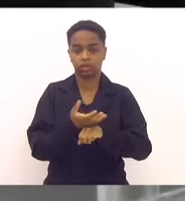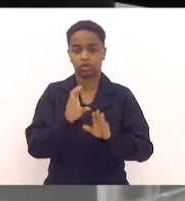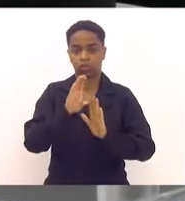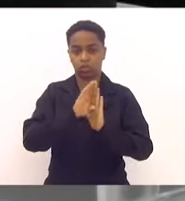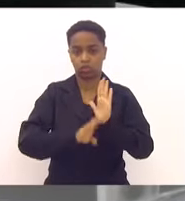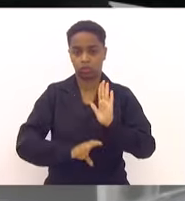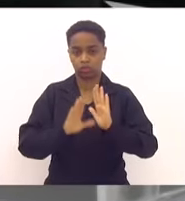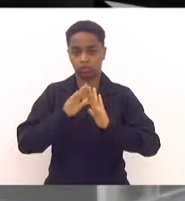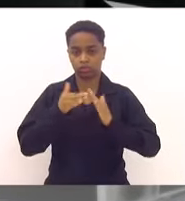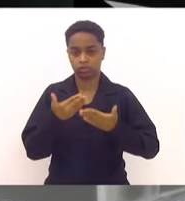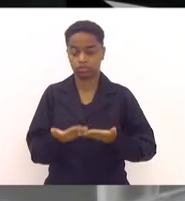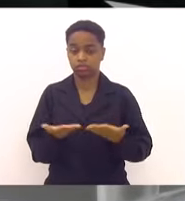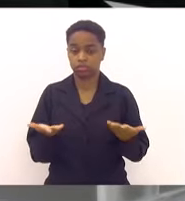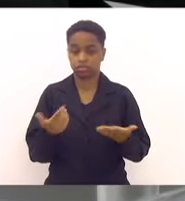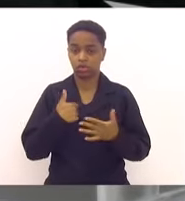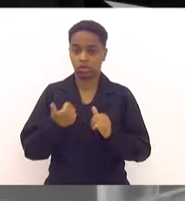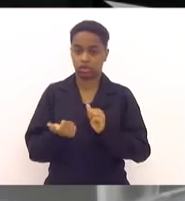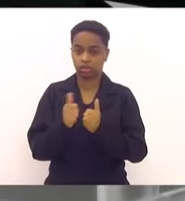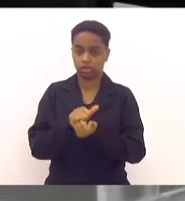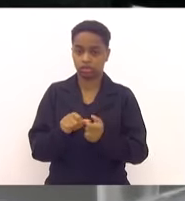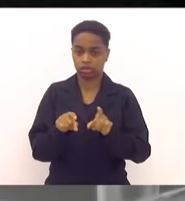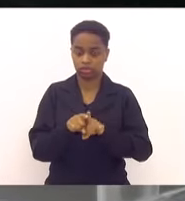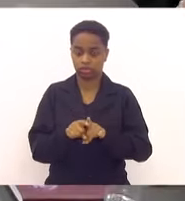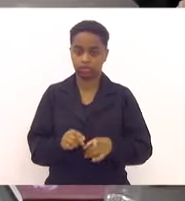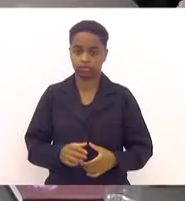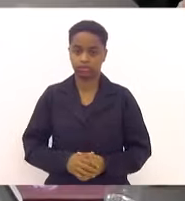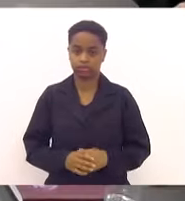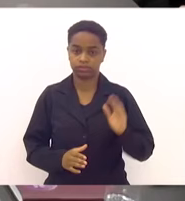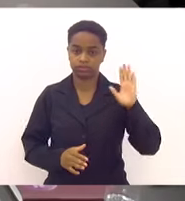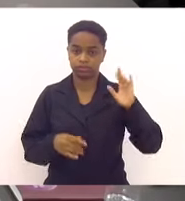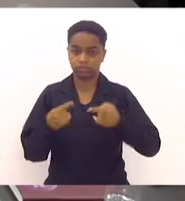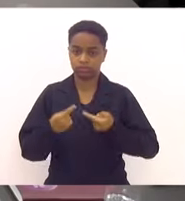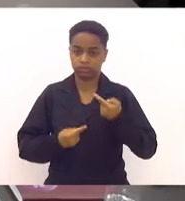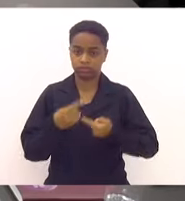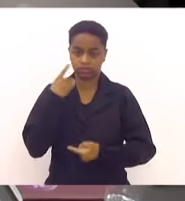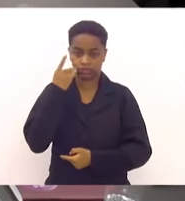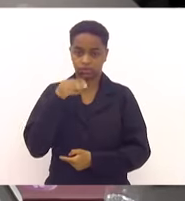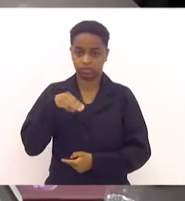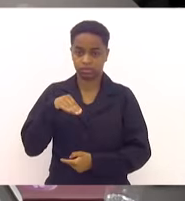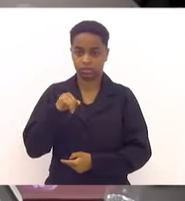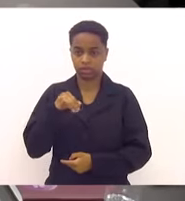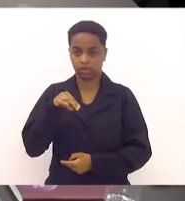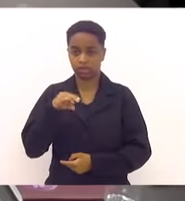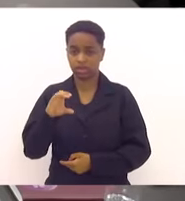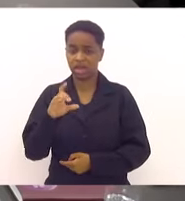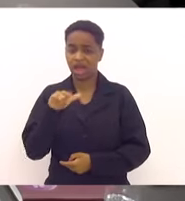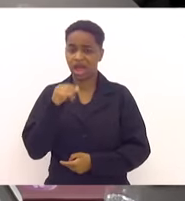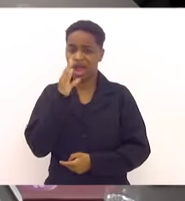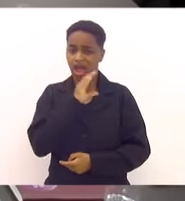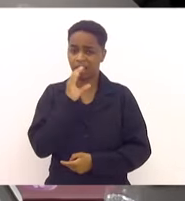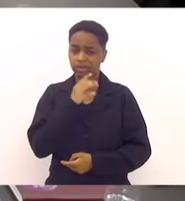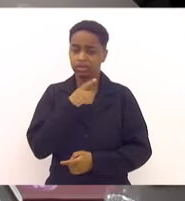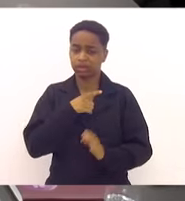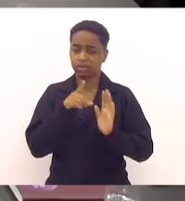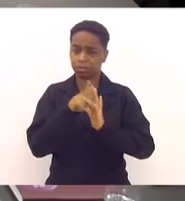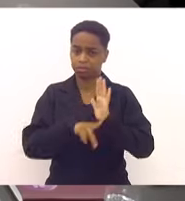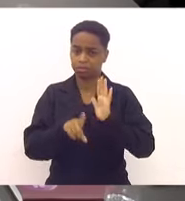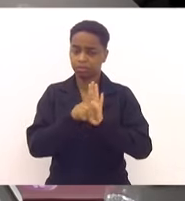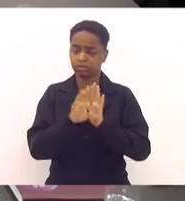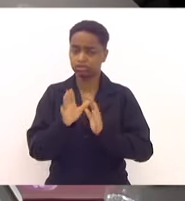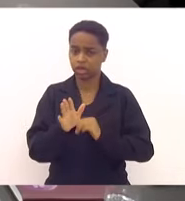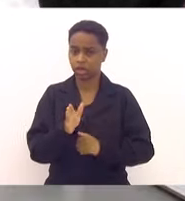curricular. Então, eu faço essa adequação também. Para discutir, presidente. Para discutir, deputado Carlos Mim. É rapidinho. Nós temos aqui um PL...